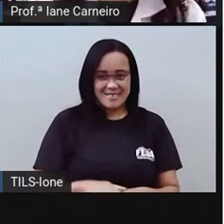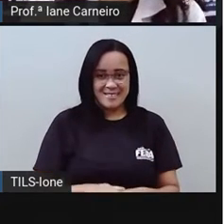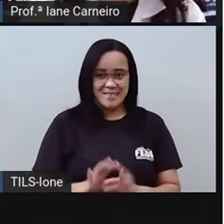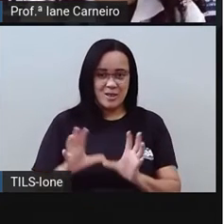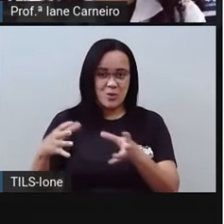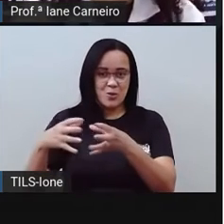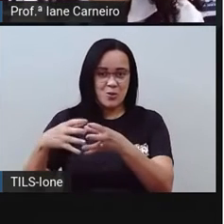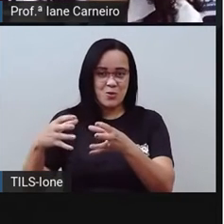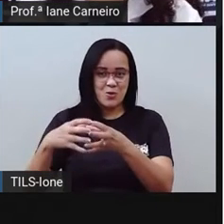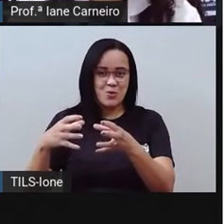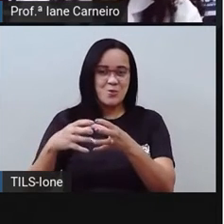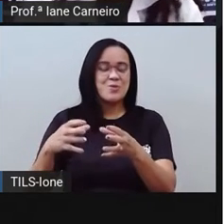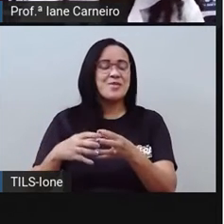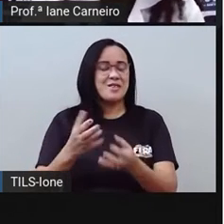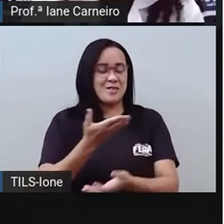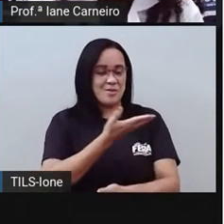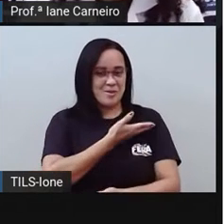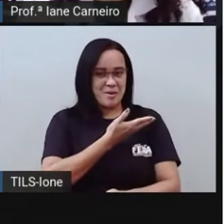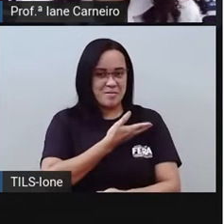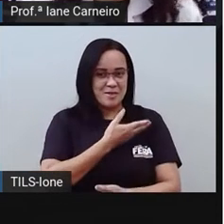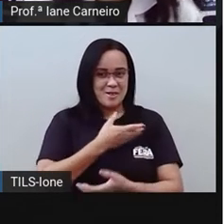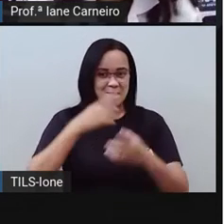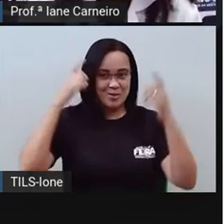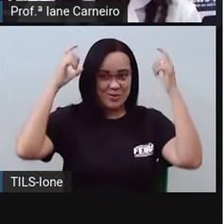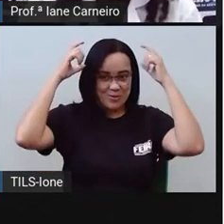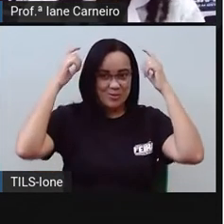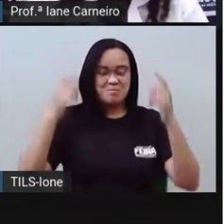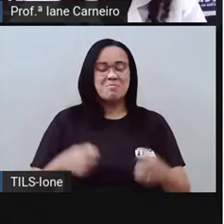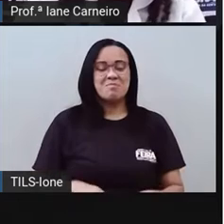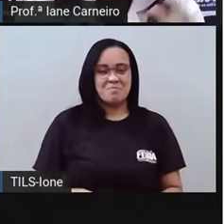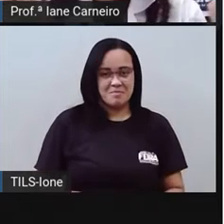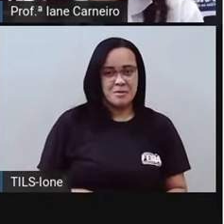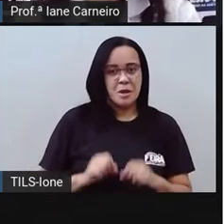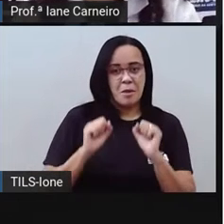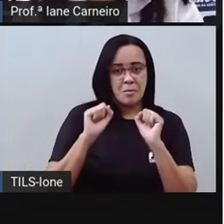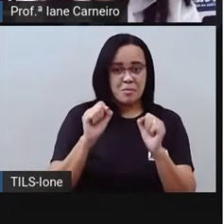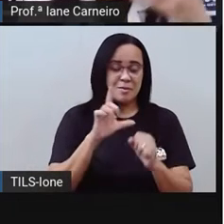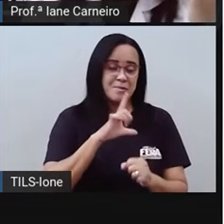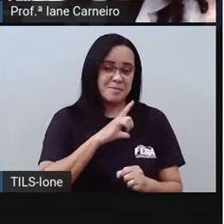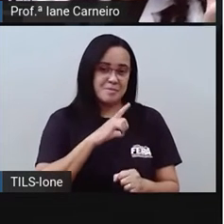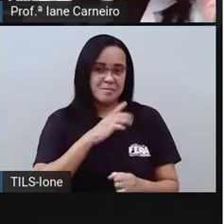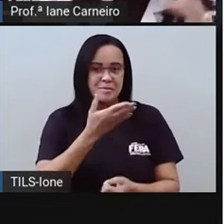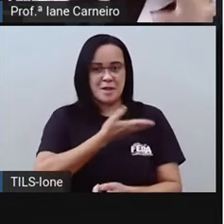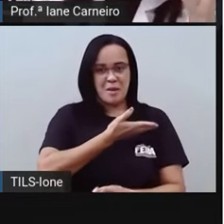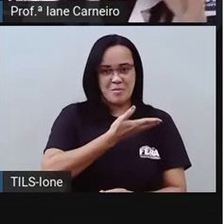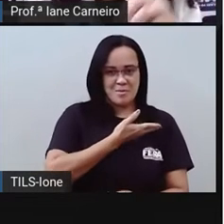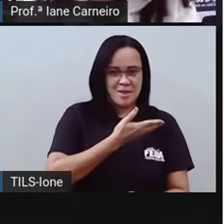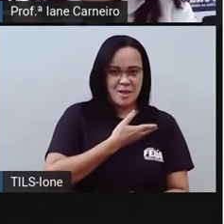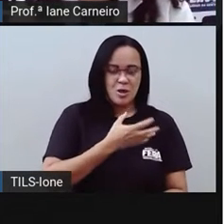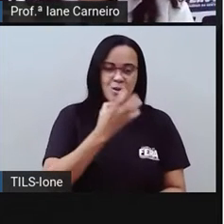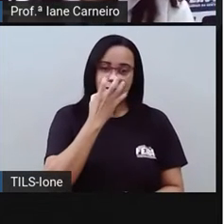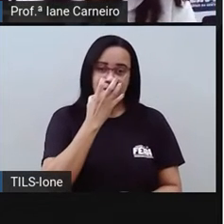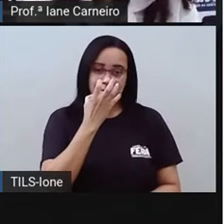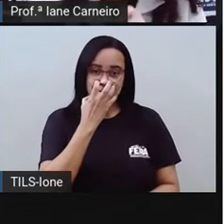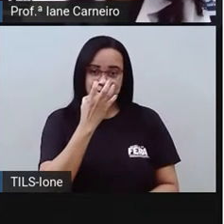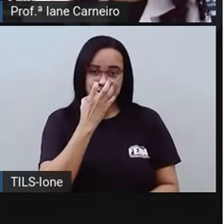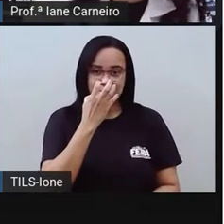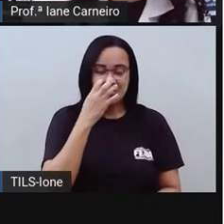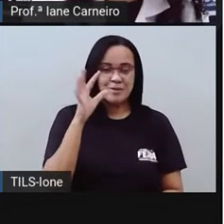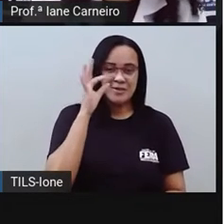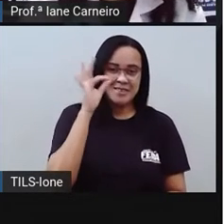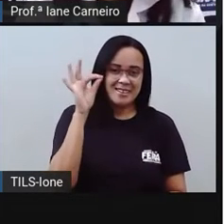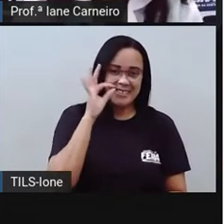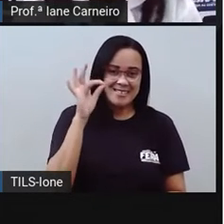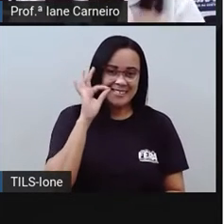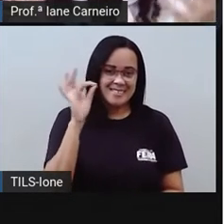monstrinhos amigos, né? E aí a música fala, né, que pode, a gente pode ter amigo pet, né? Amigo cachorrinho, amigo